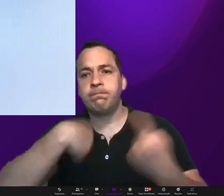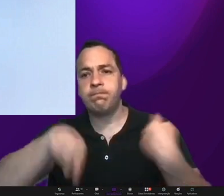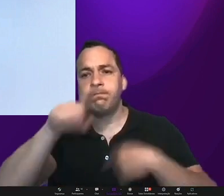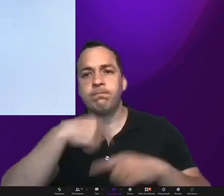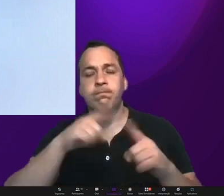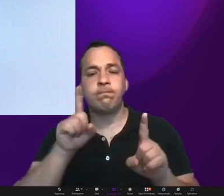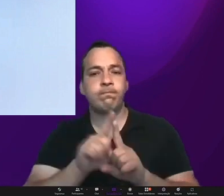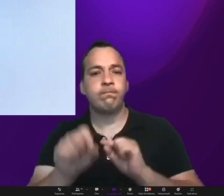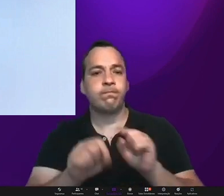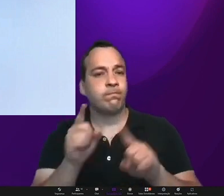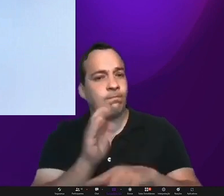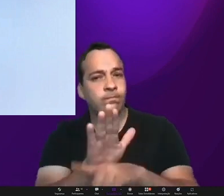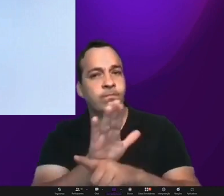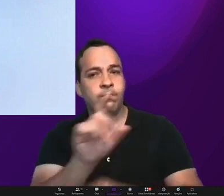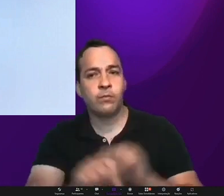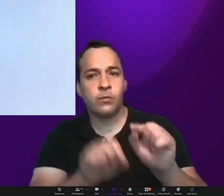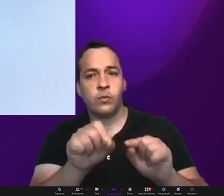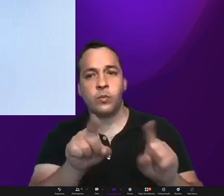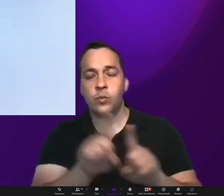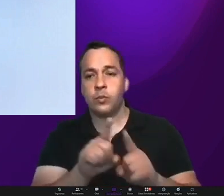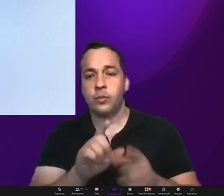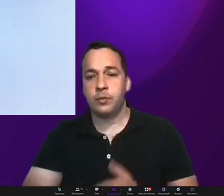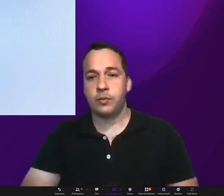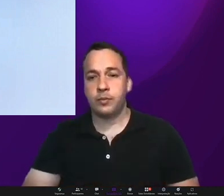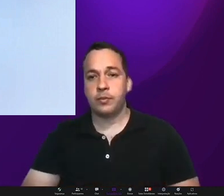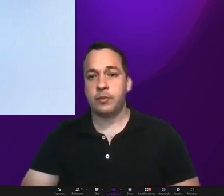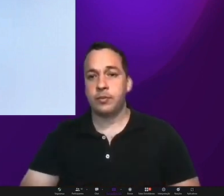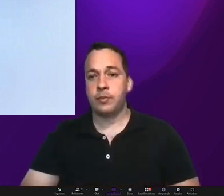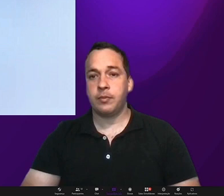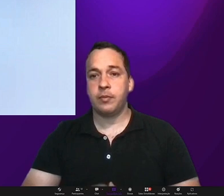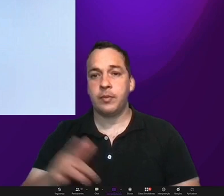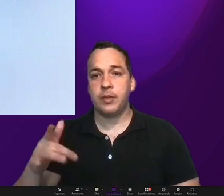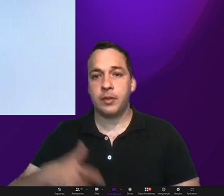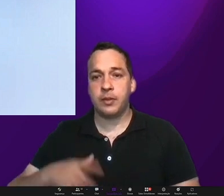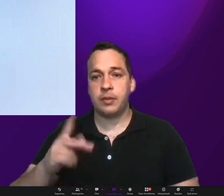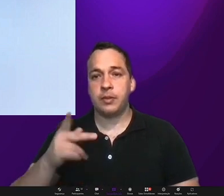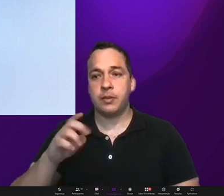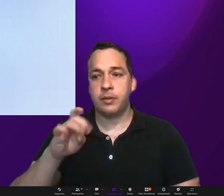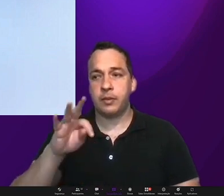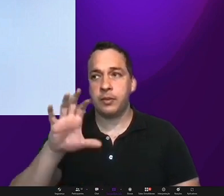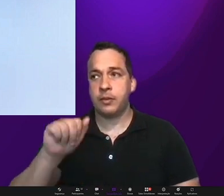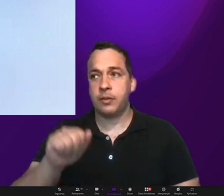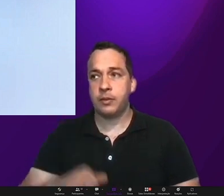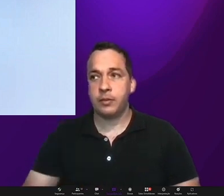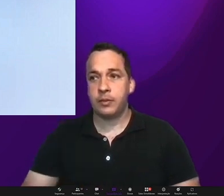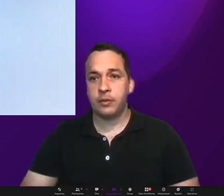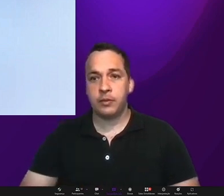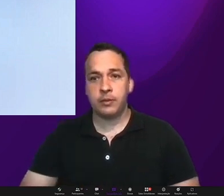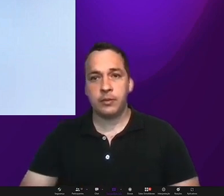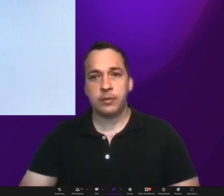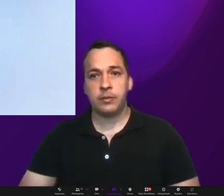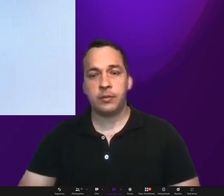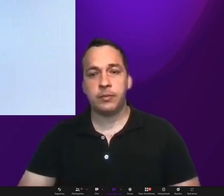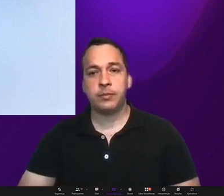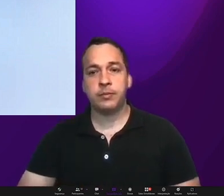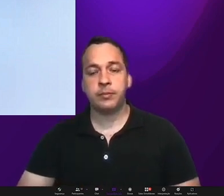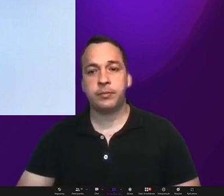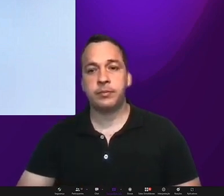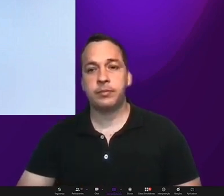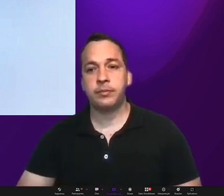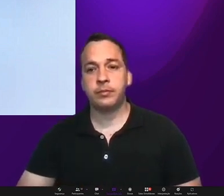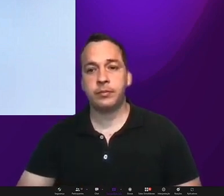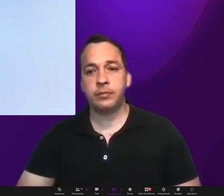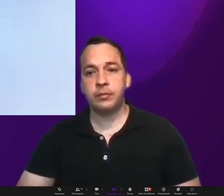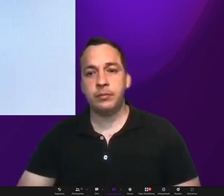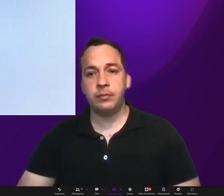também serve na sua metabolização hepática como fonte de base, né? Ao longo do desenvolvimento das